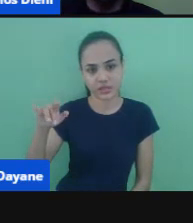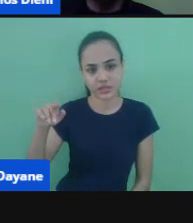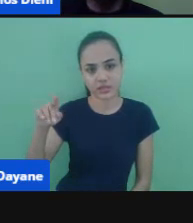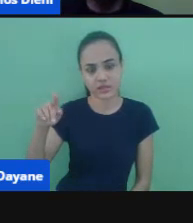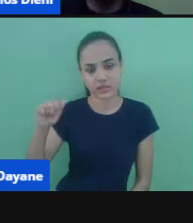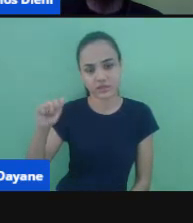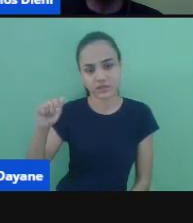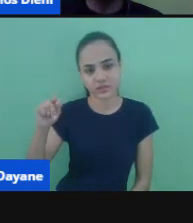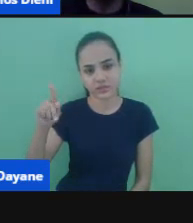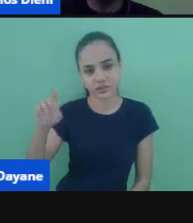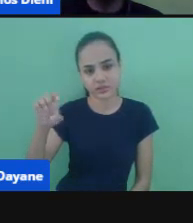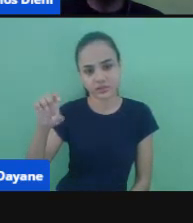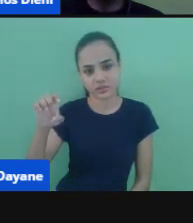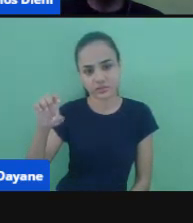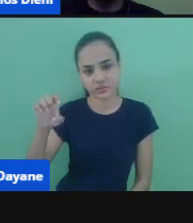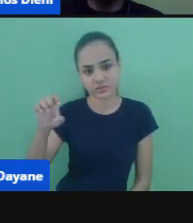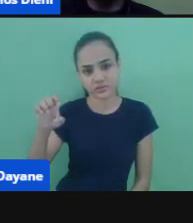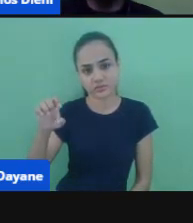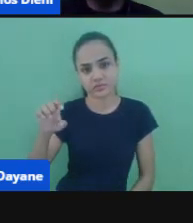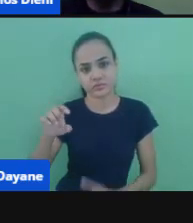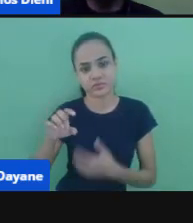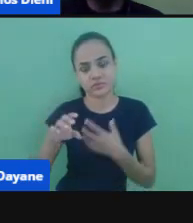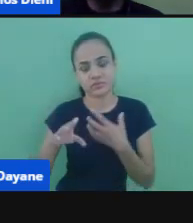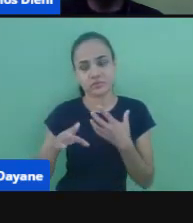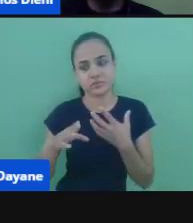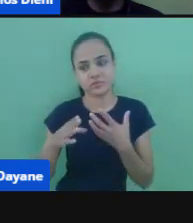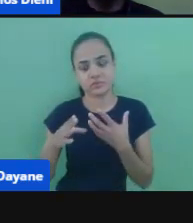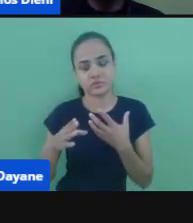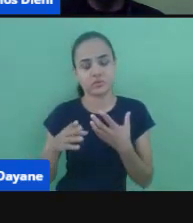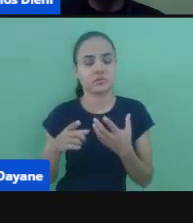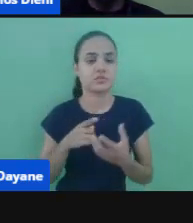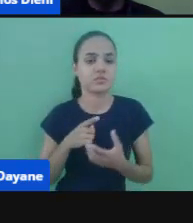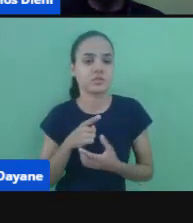prevalecer o sentimento, deixam que as pessoas